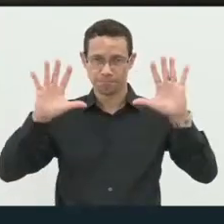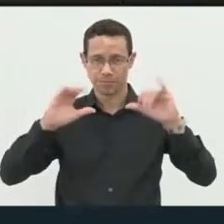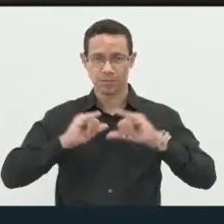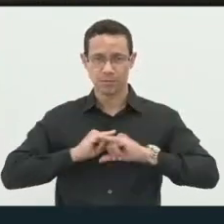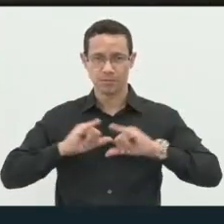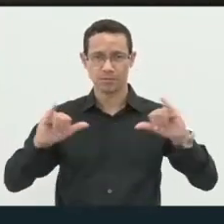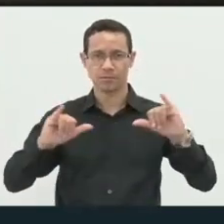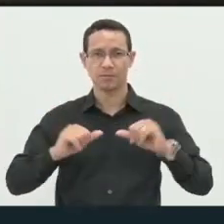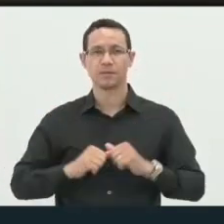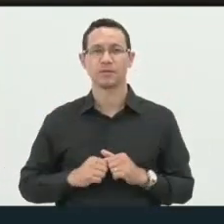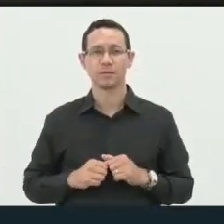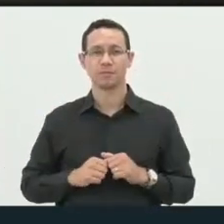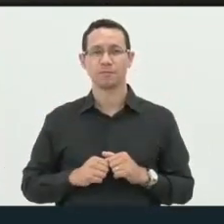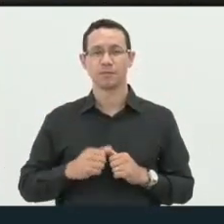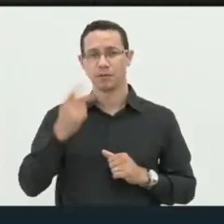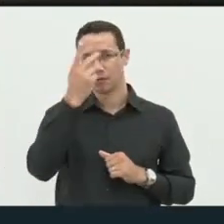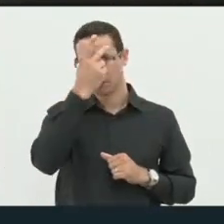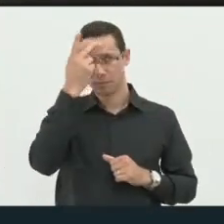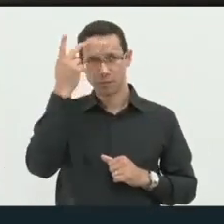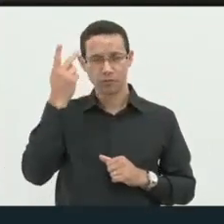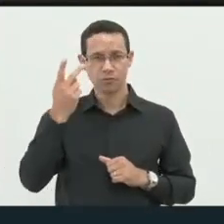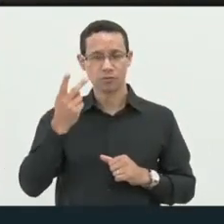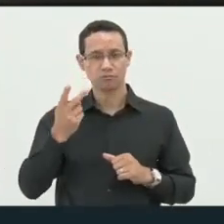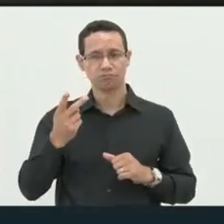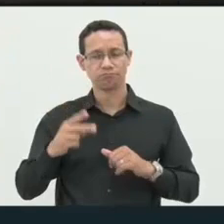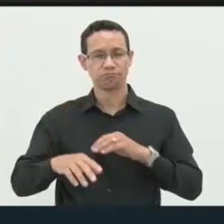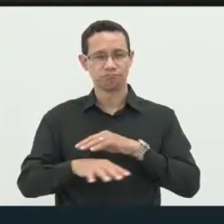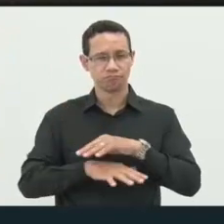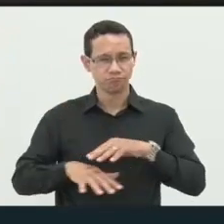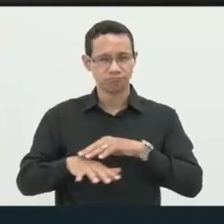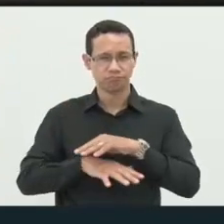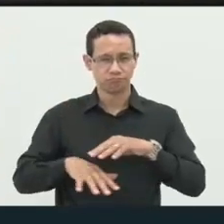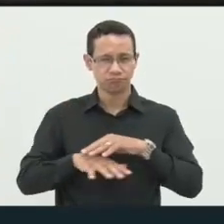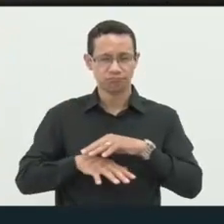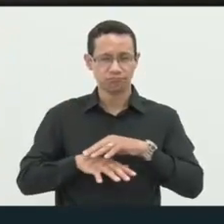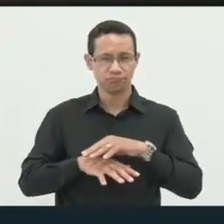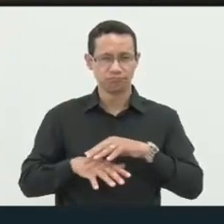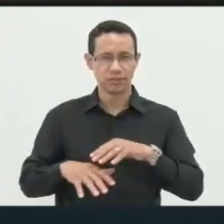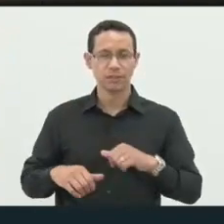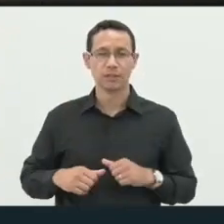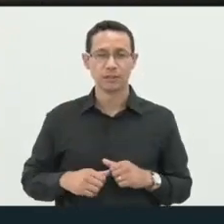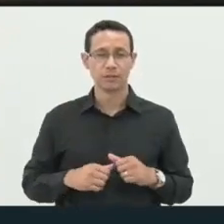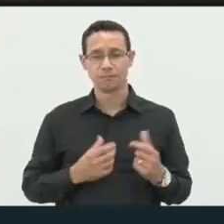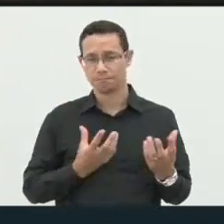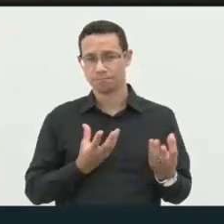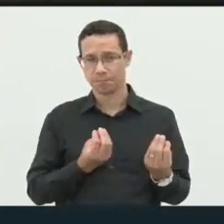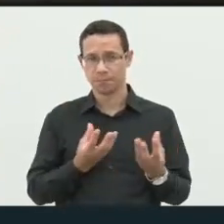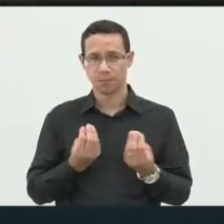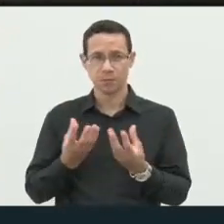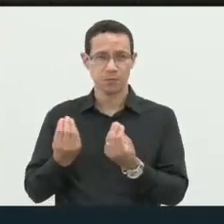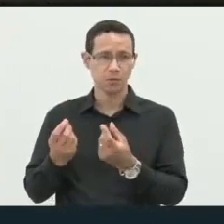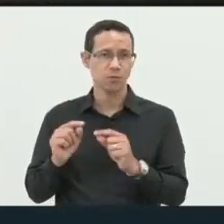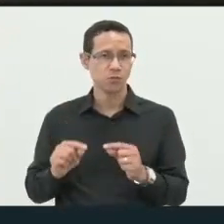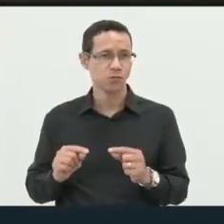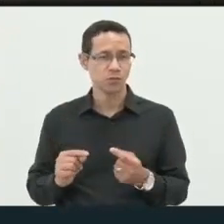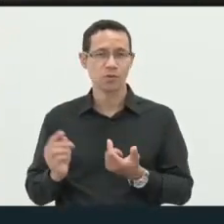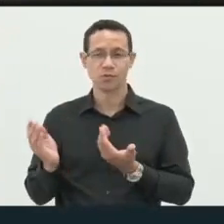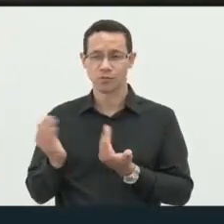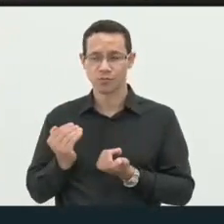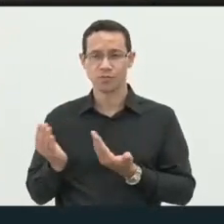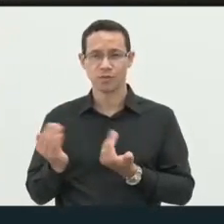as pessoas em situação de vulnerabilidade Muitas delas são adolescentes